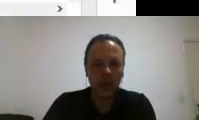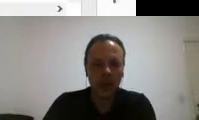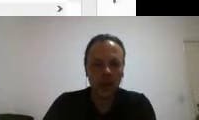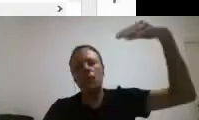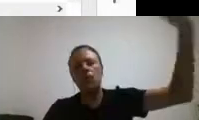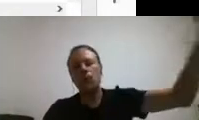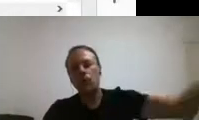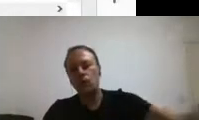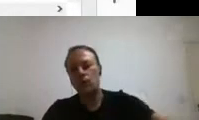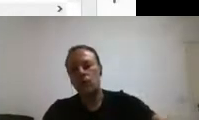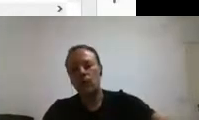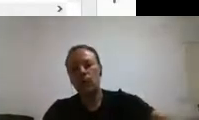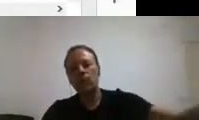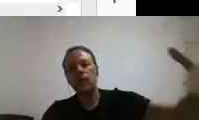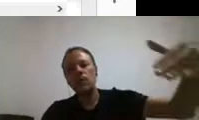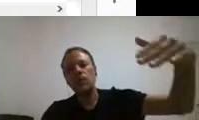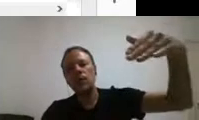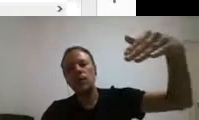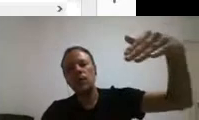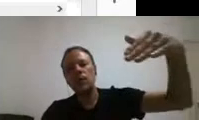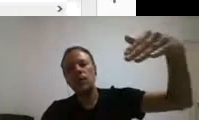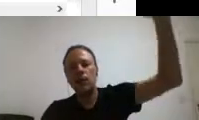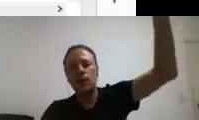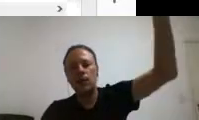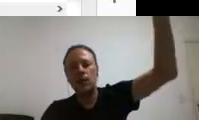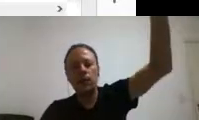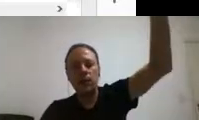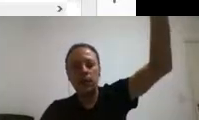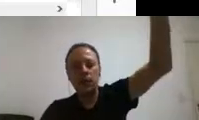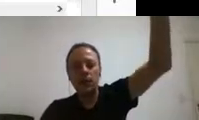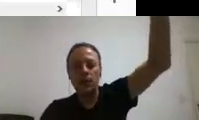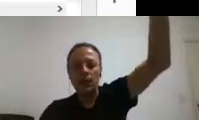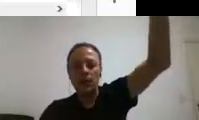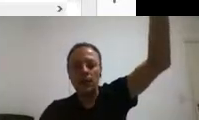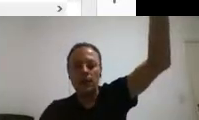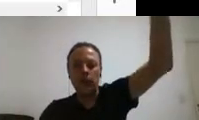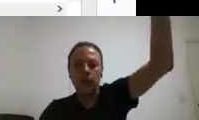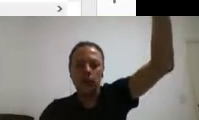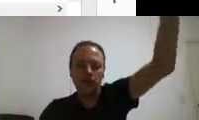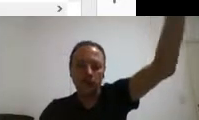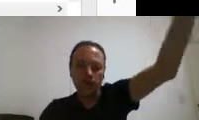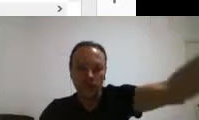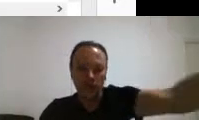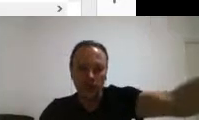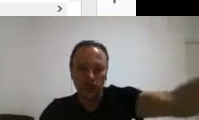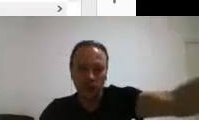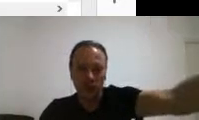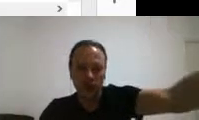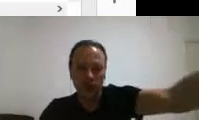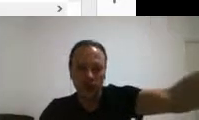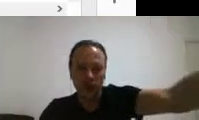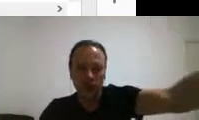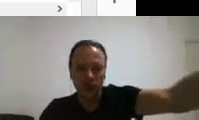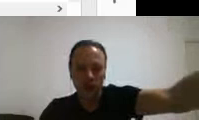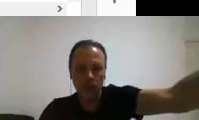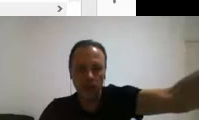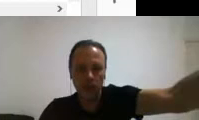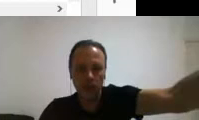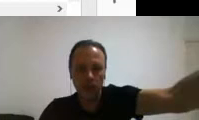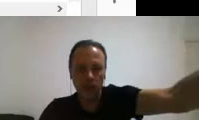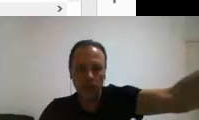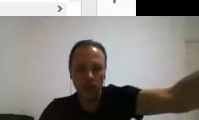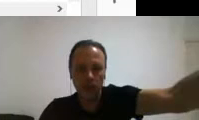identificamos o conjunto de dados e aí você faz dessa definição